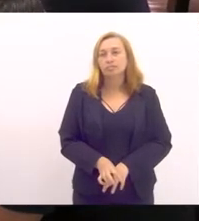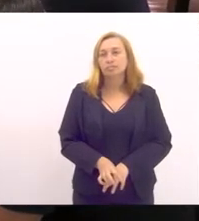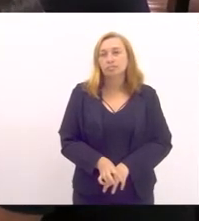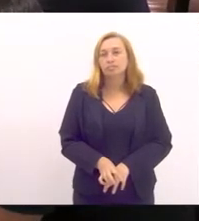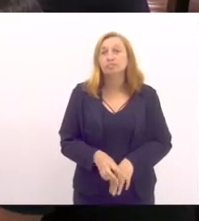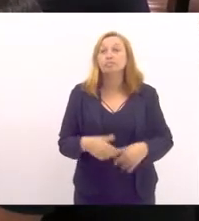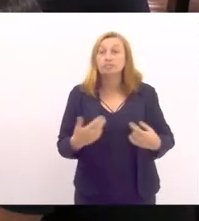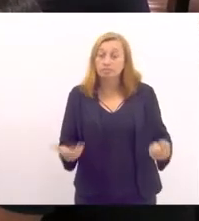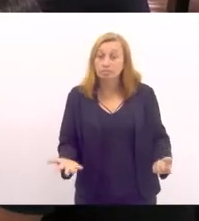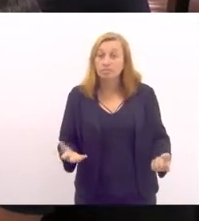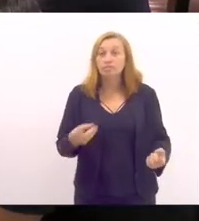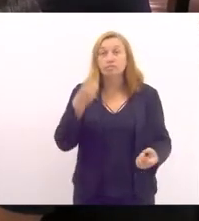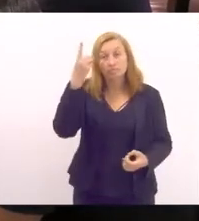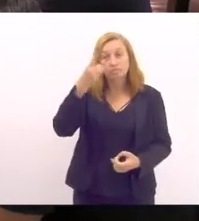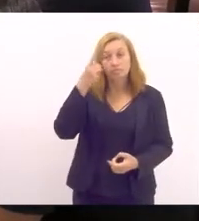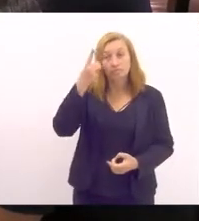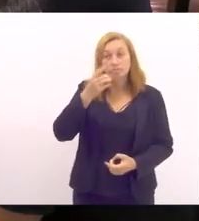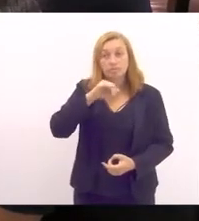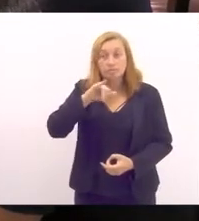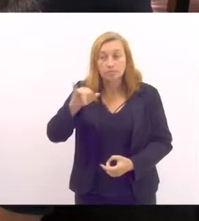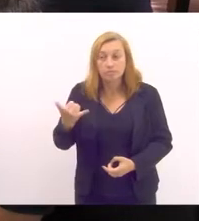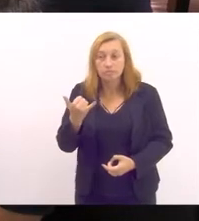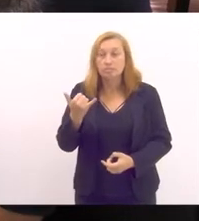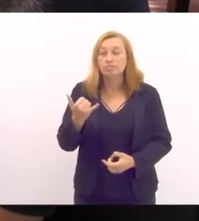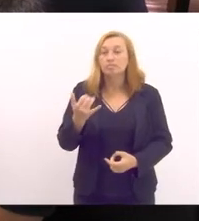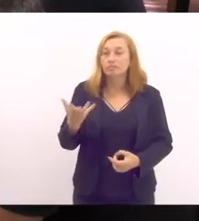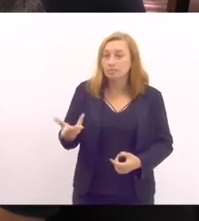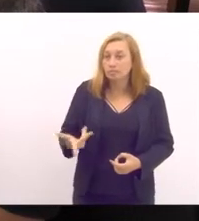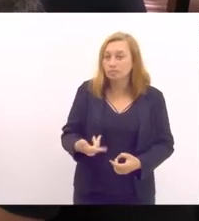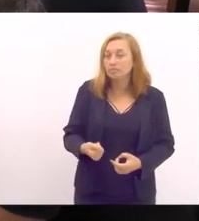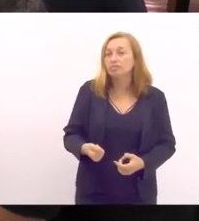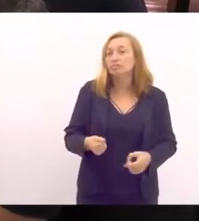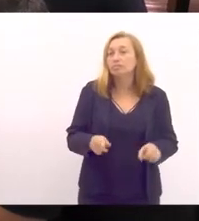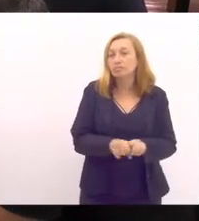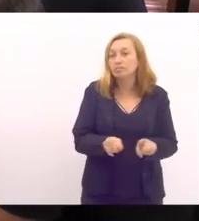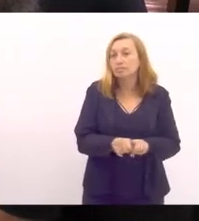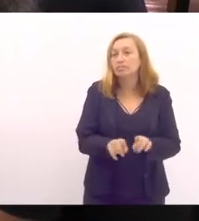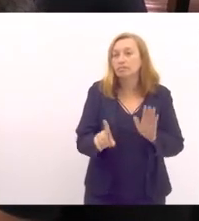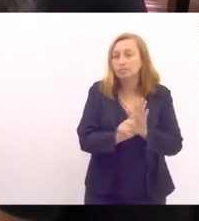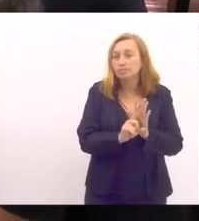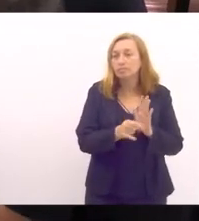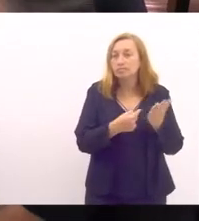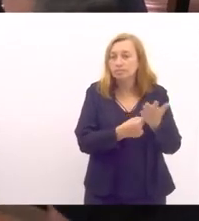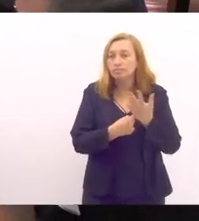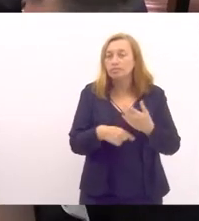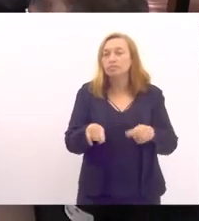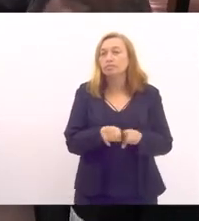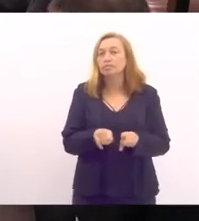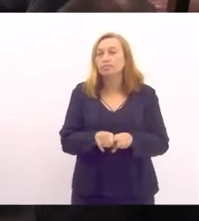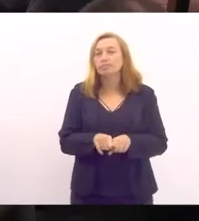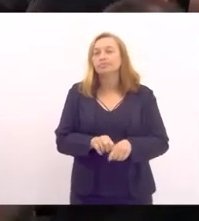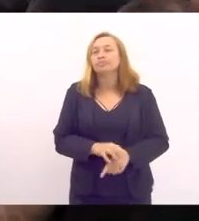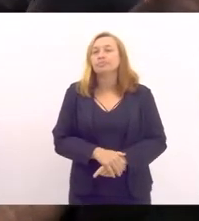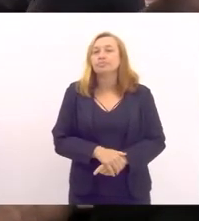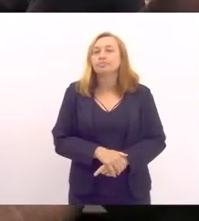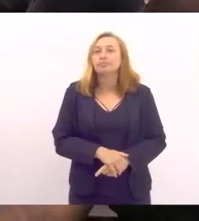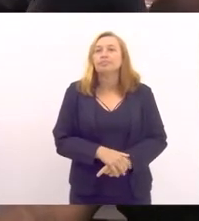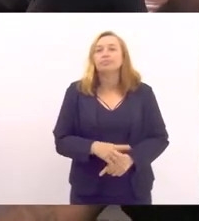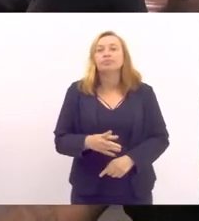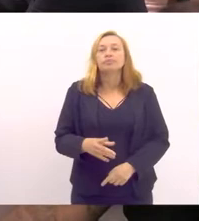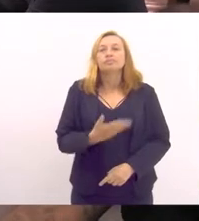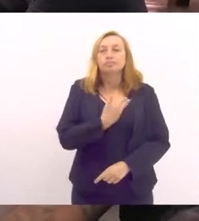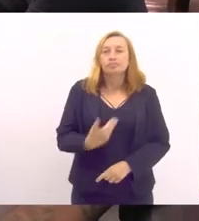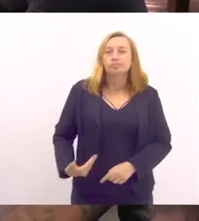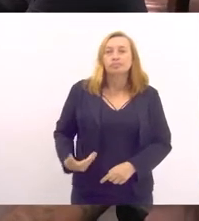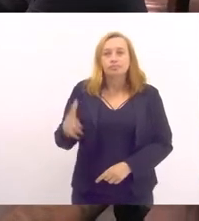Então, deputada, aproveitando essa coisa da paridade, outra coisa que a lei podia nos ajudar, tanto o governo federal,